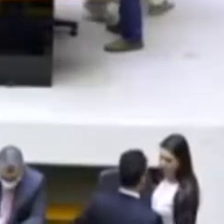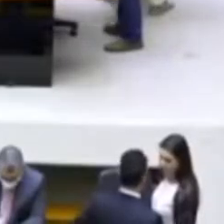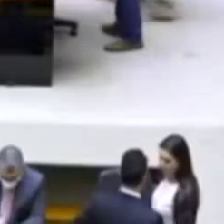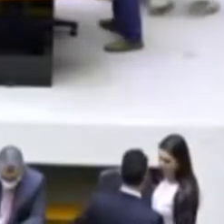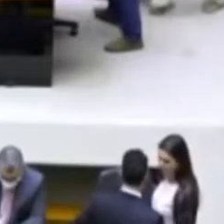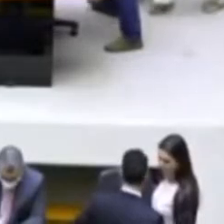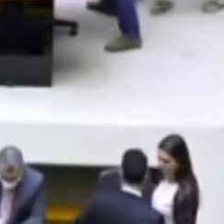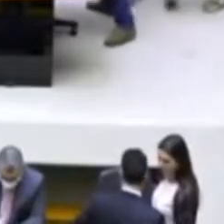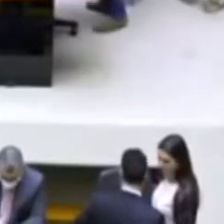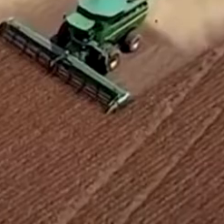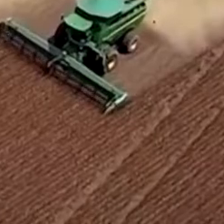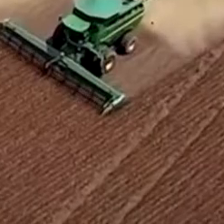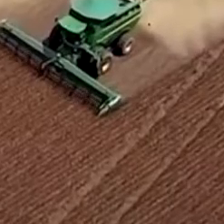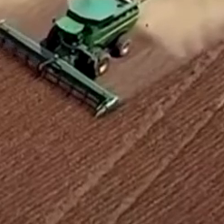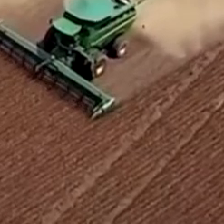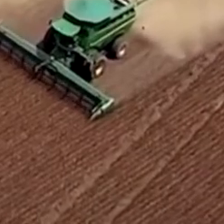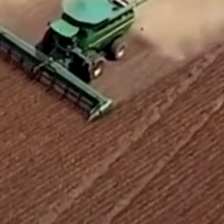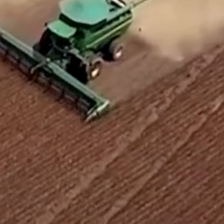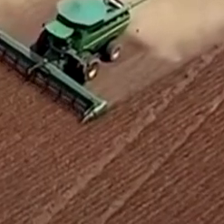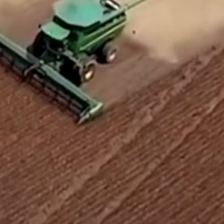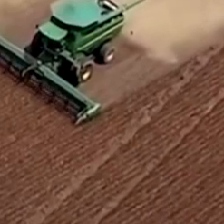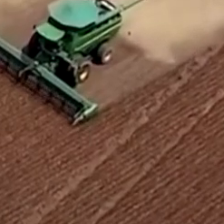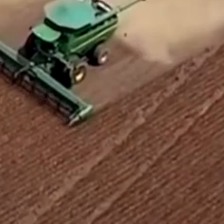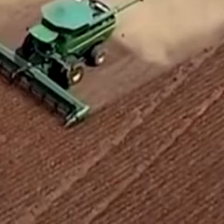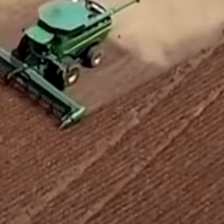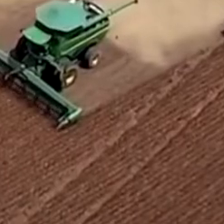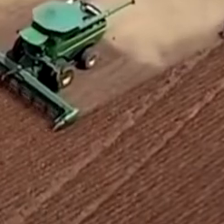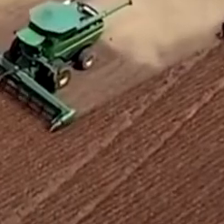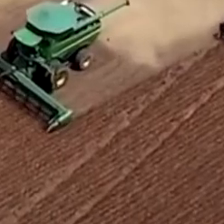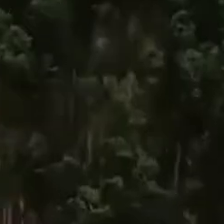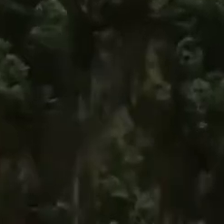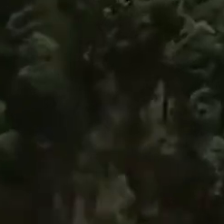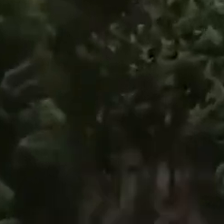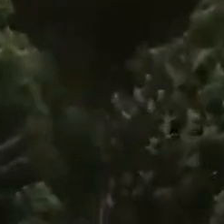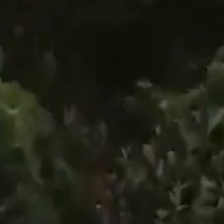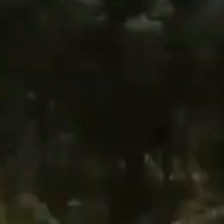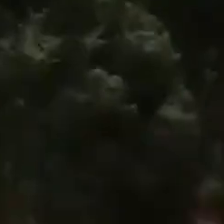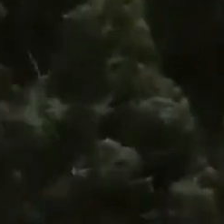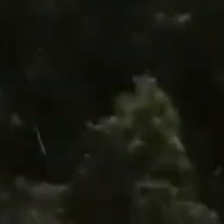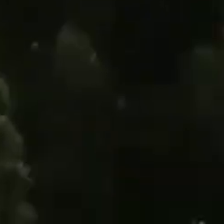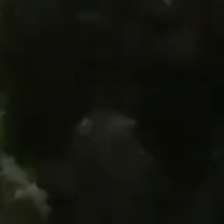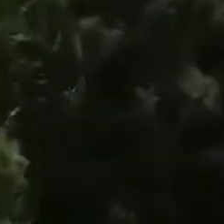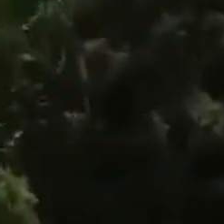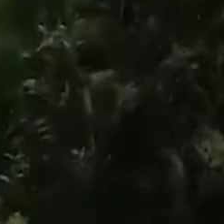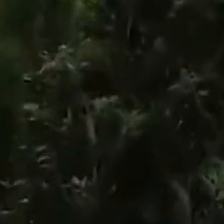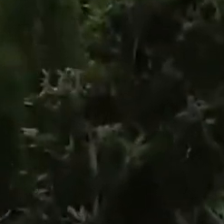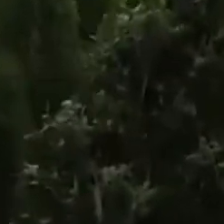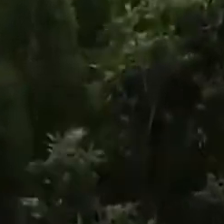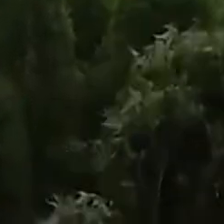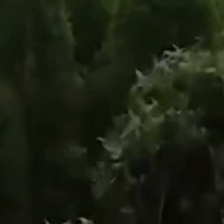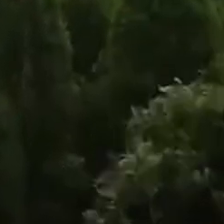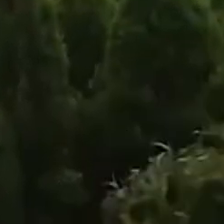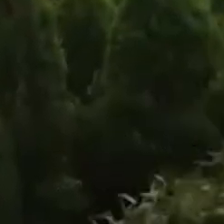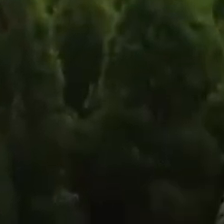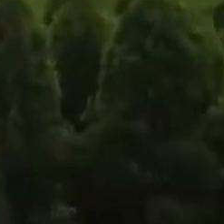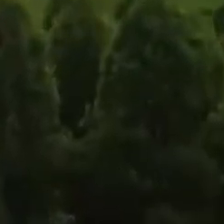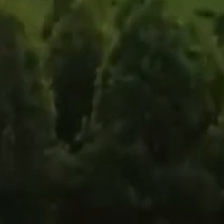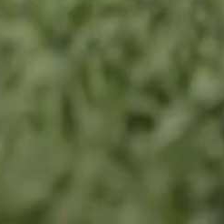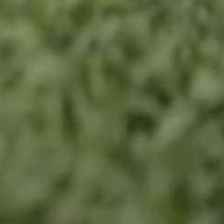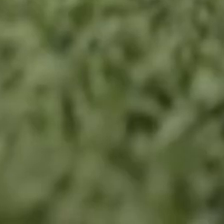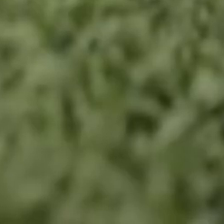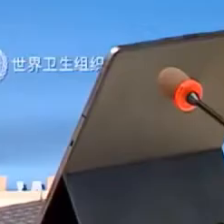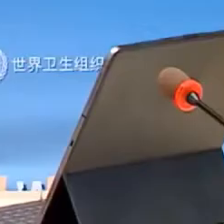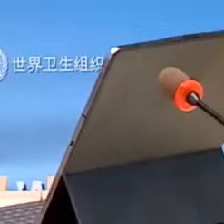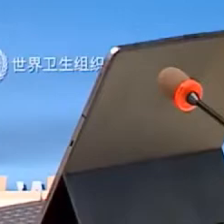votar esta semana o projeto de lei que prevê mudanças na legislação de pesticidas no Brasil. Caso do